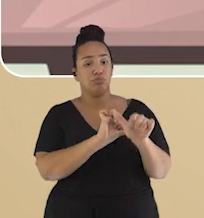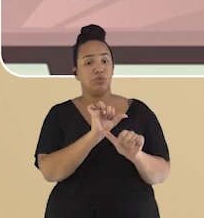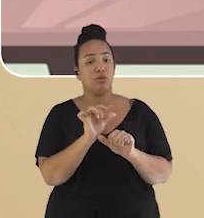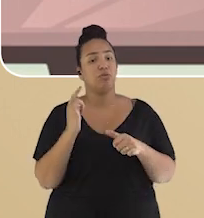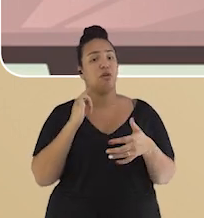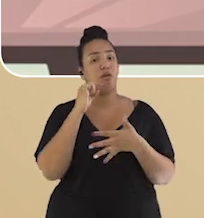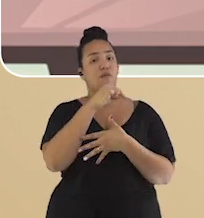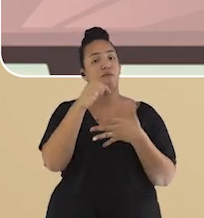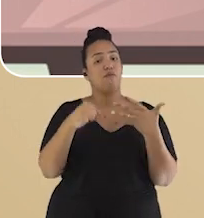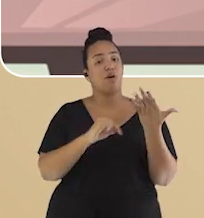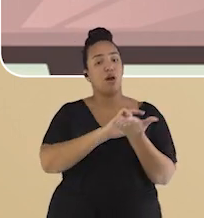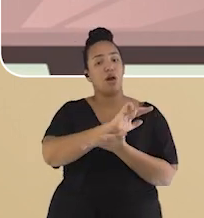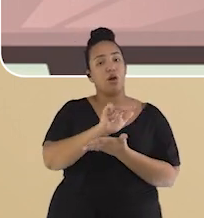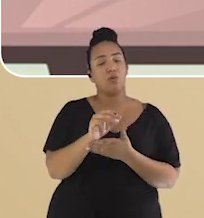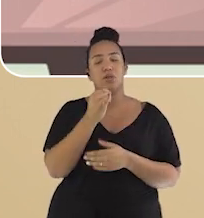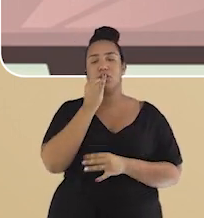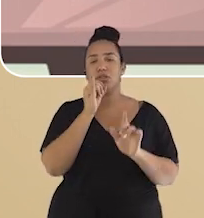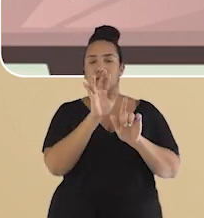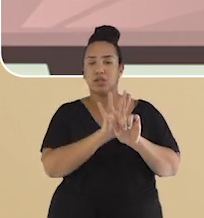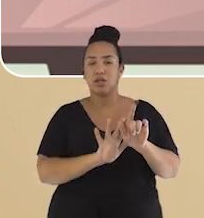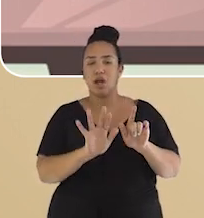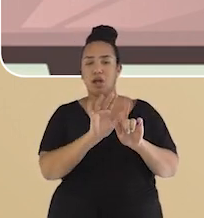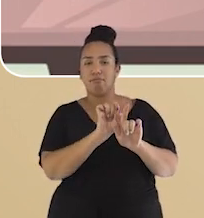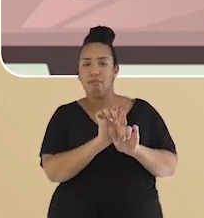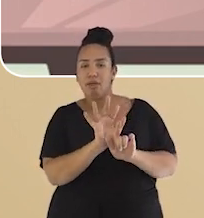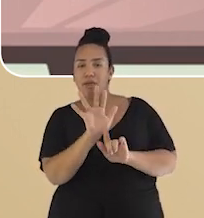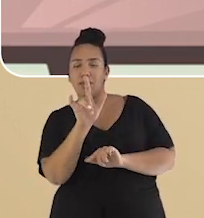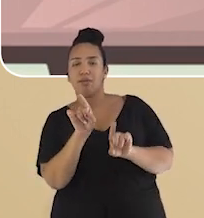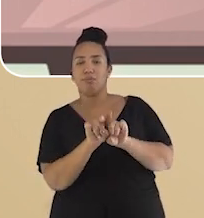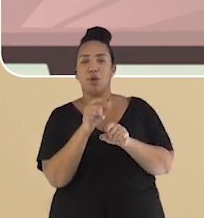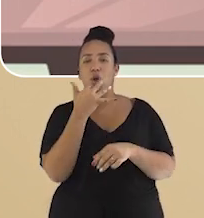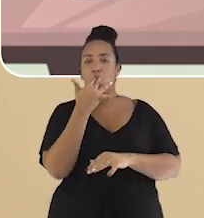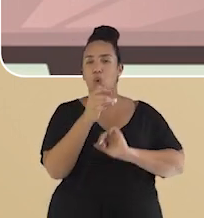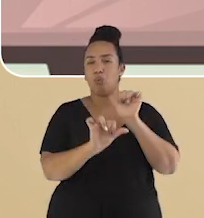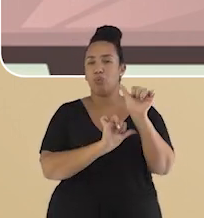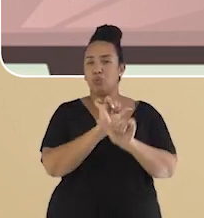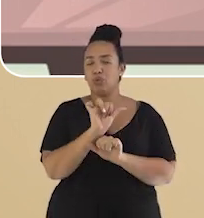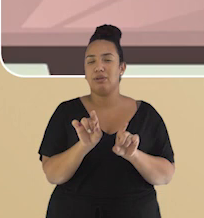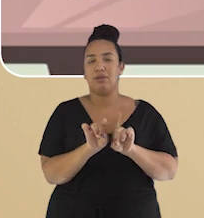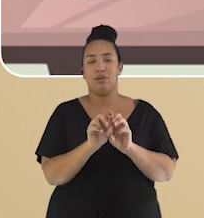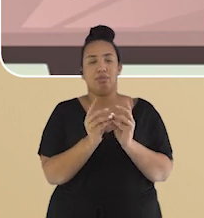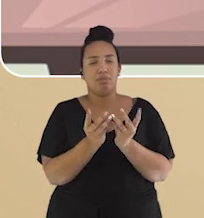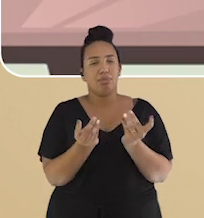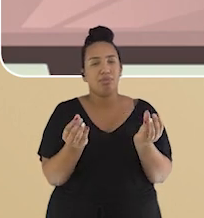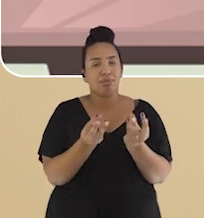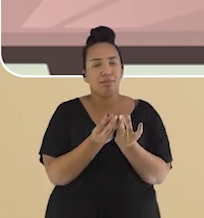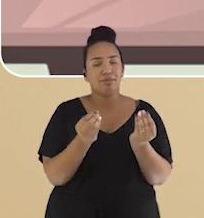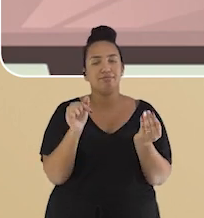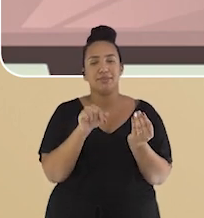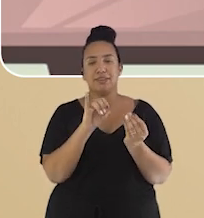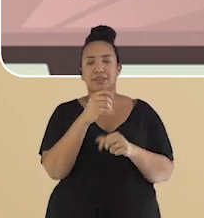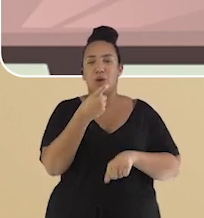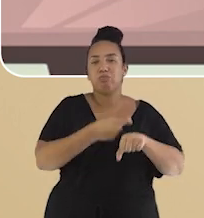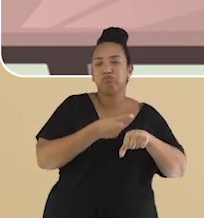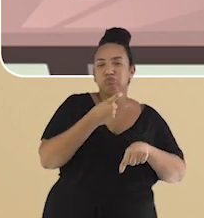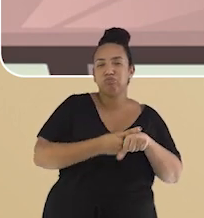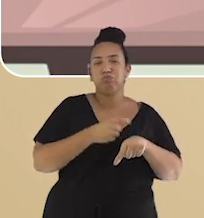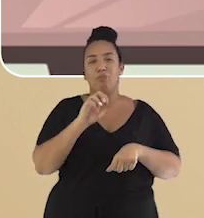como liberação de algum gás, mudança de cor, alteração na textura do material, como amolecer ou